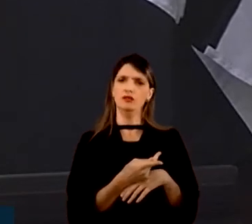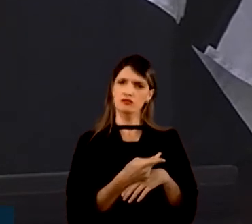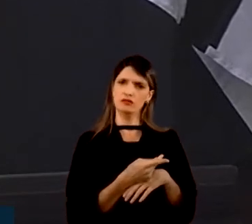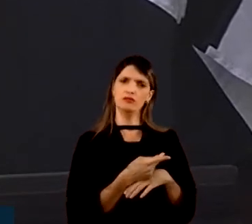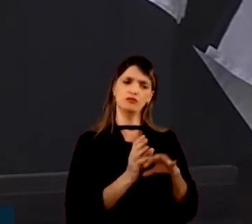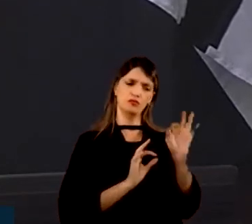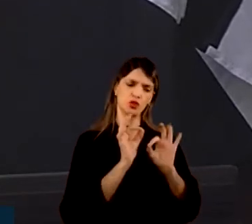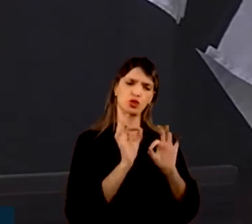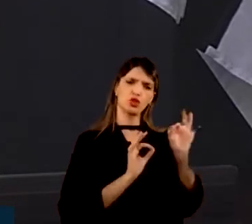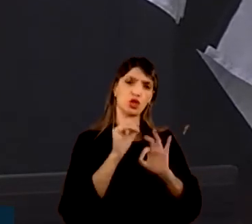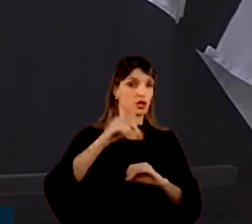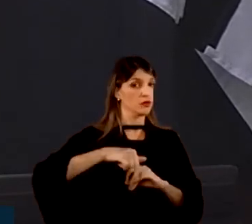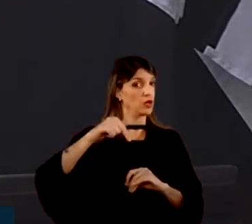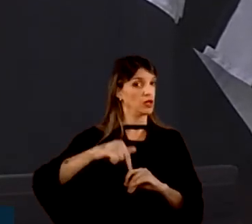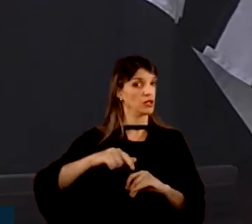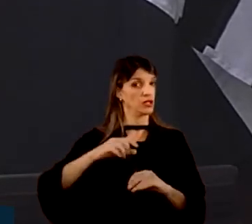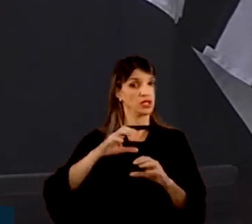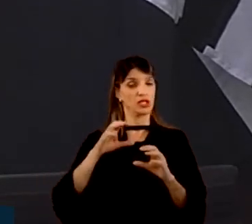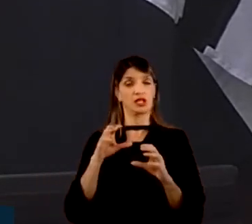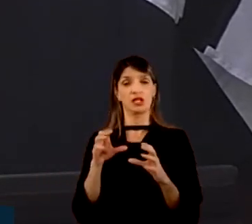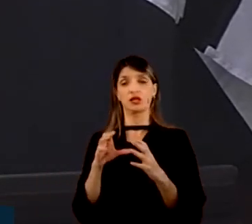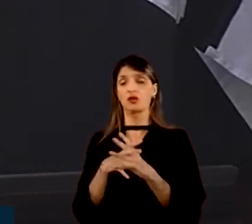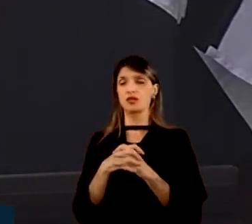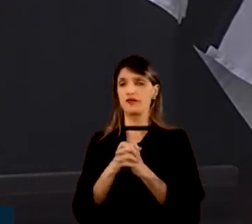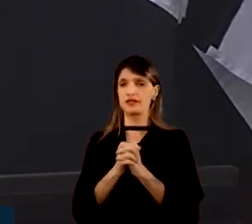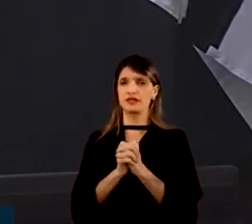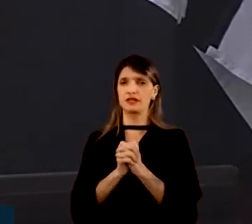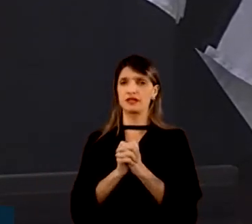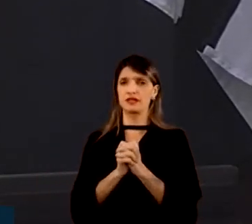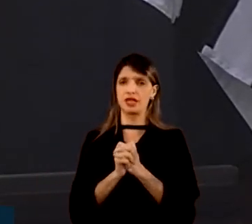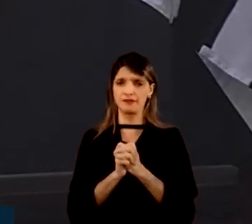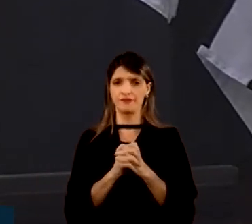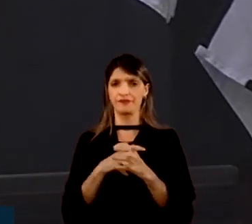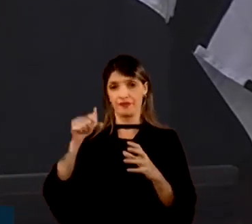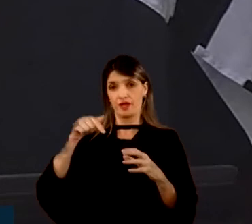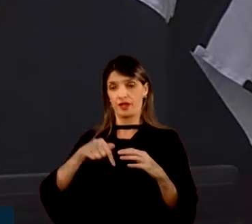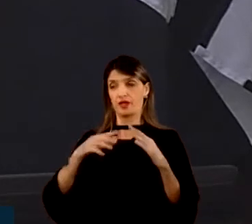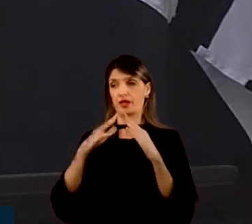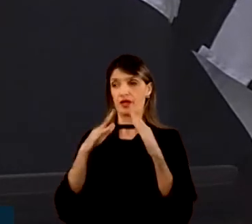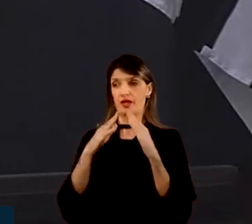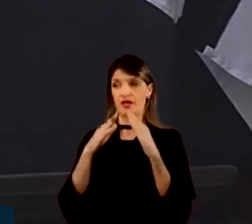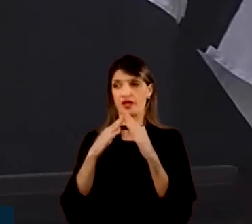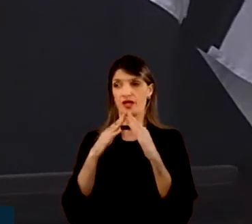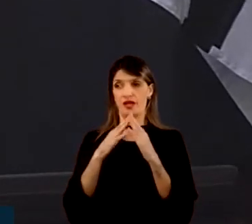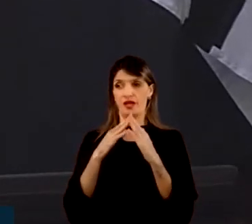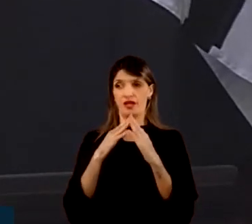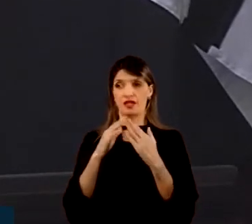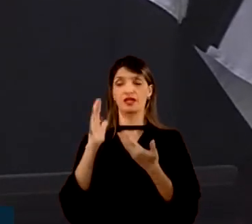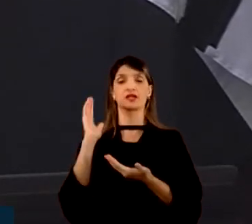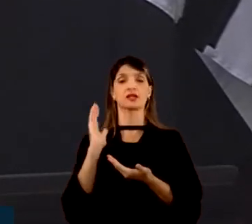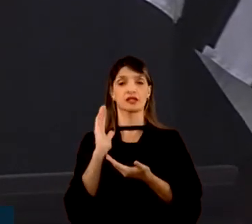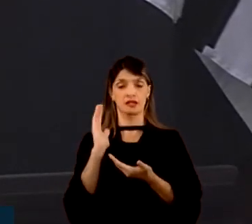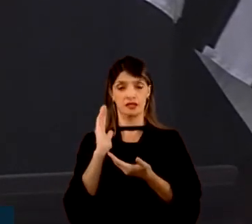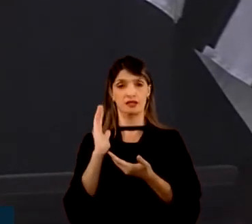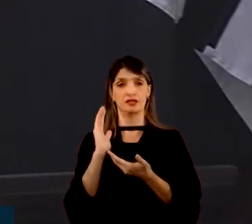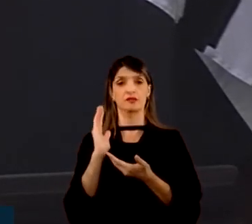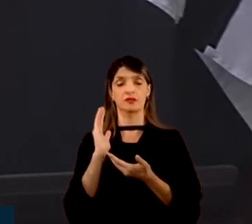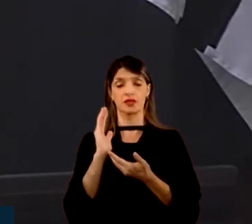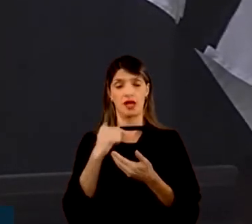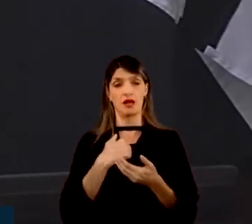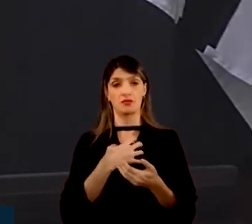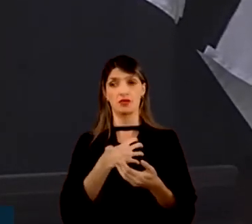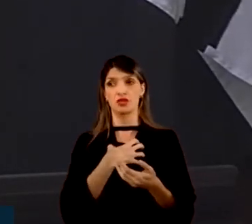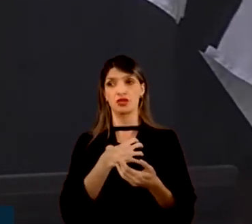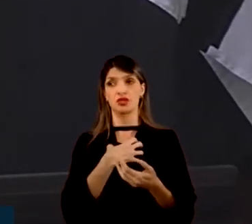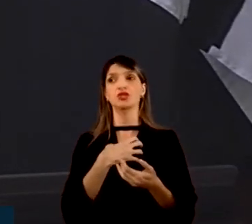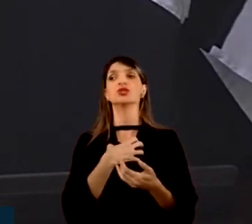punindo essas pessoas. Mas eu, senhor presidente, eu vou seguir com a dificuldade que eu estou sentindo, que eu estou sentindo na minha